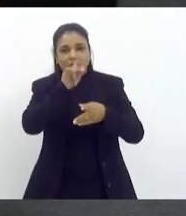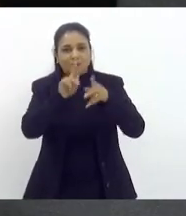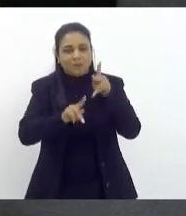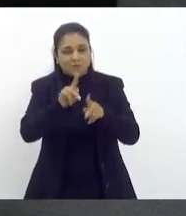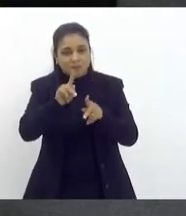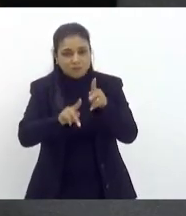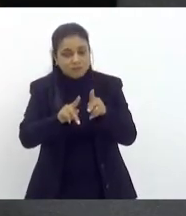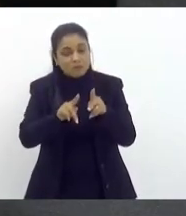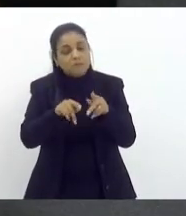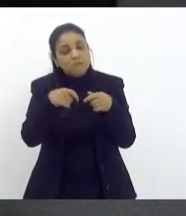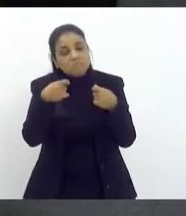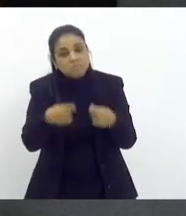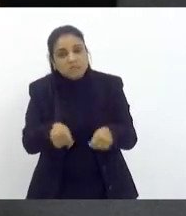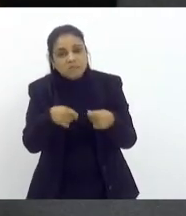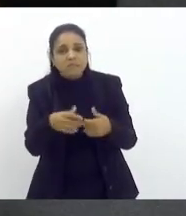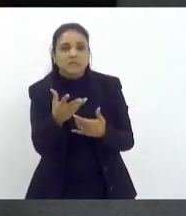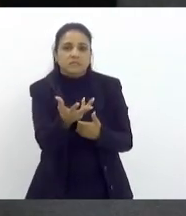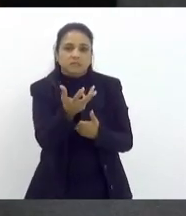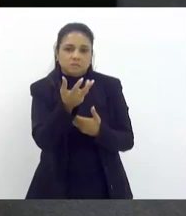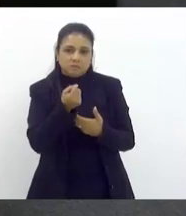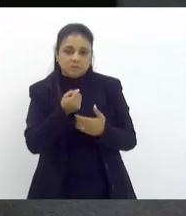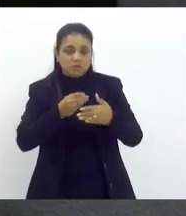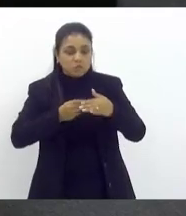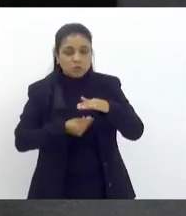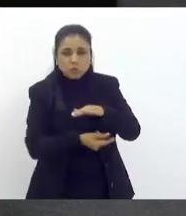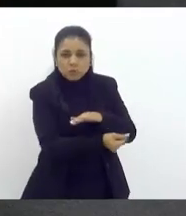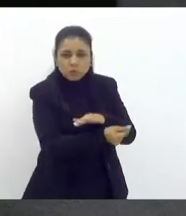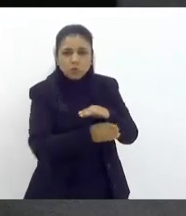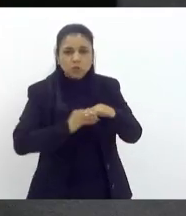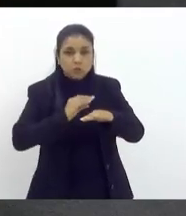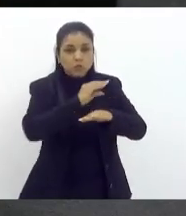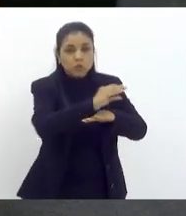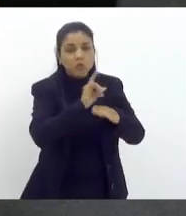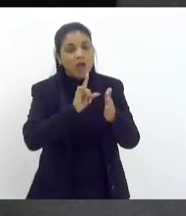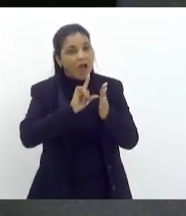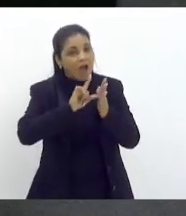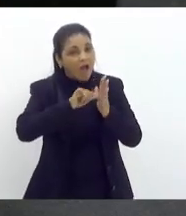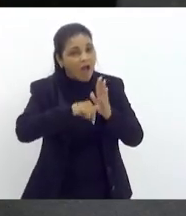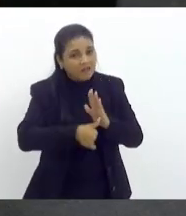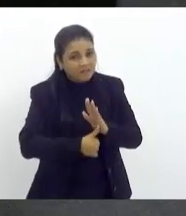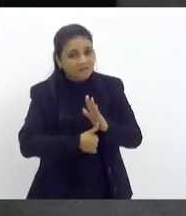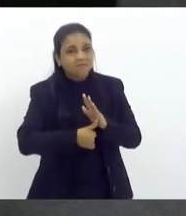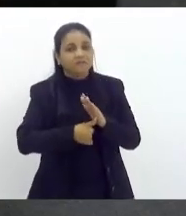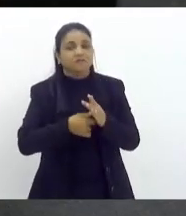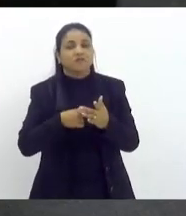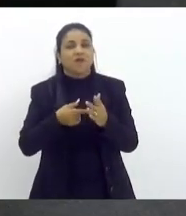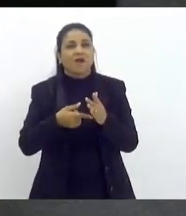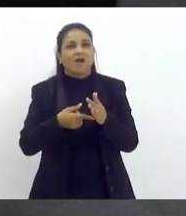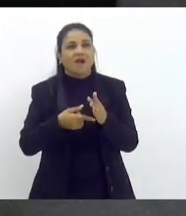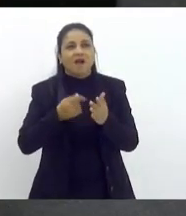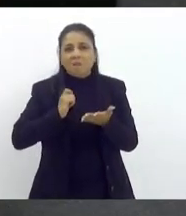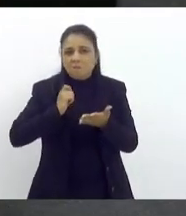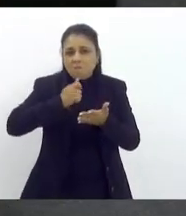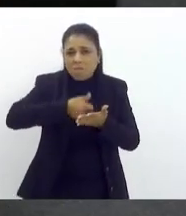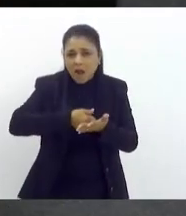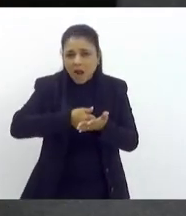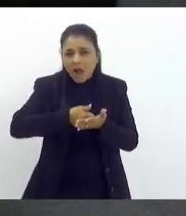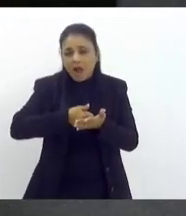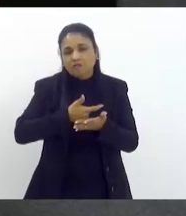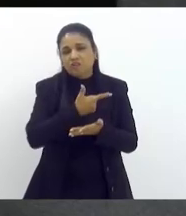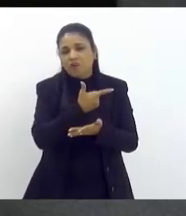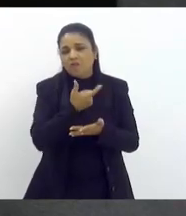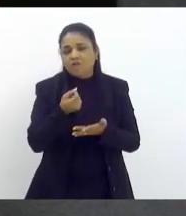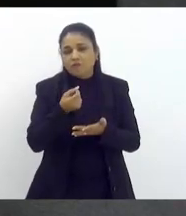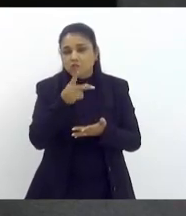tanto depende desse recurso então supera RJ tá atrasado deveria ser pago no último dia 20 não foi